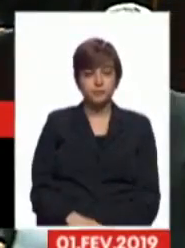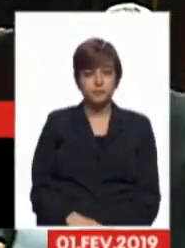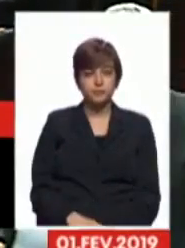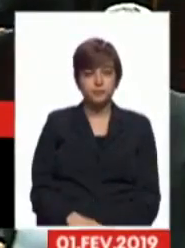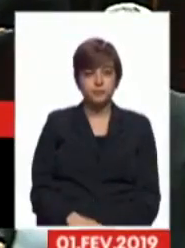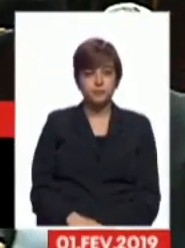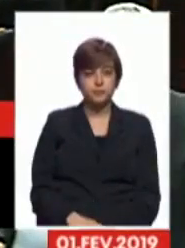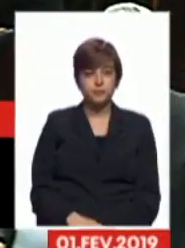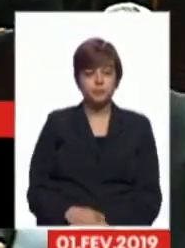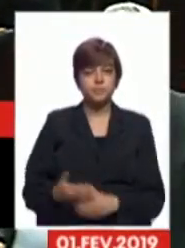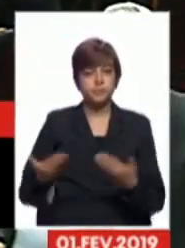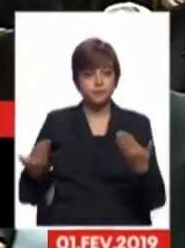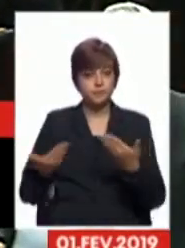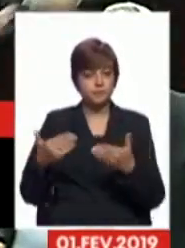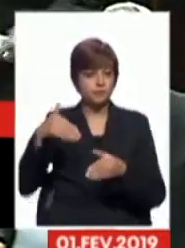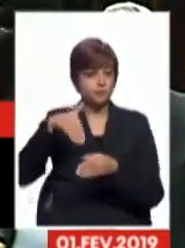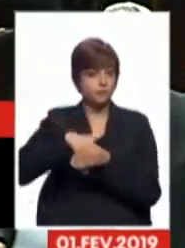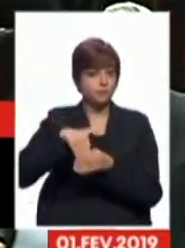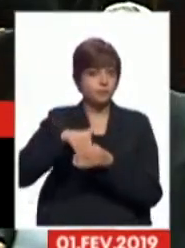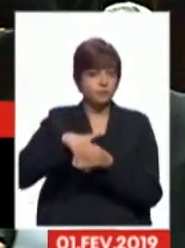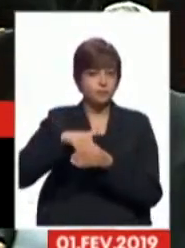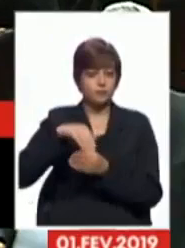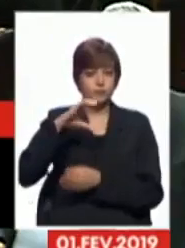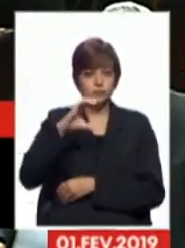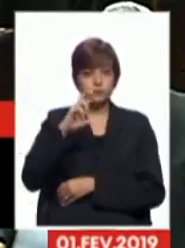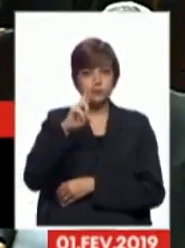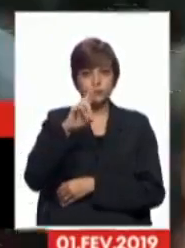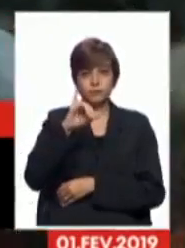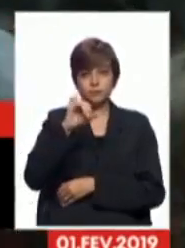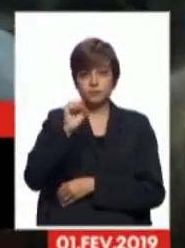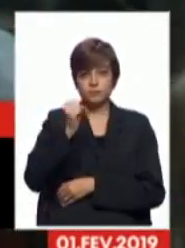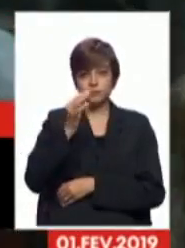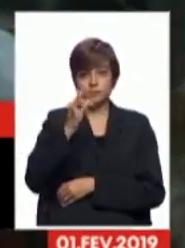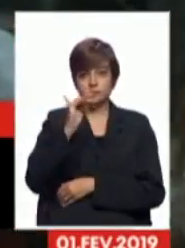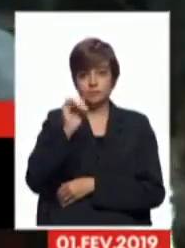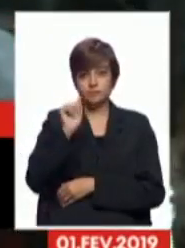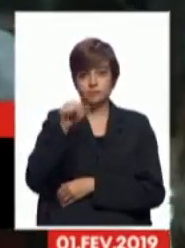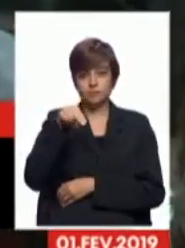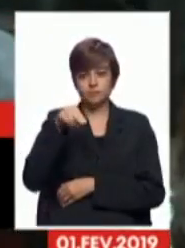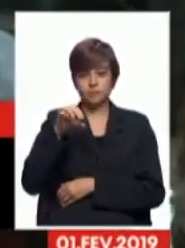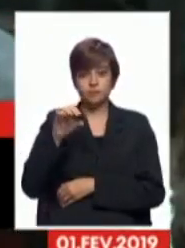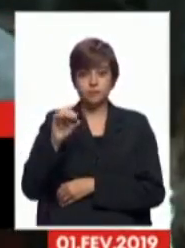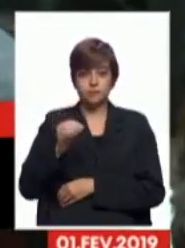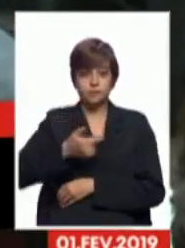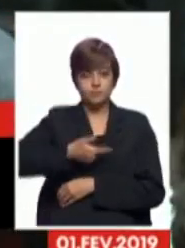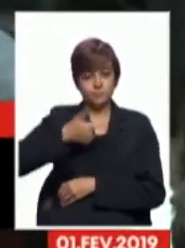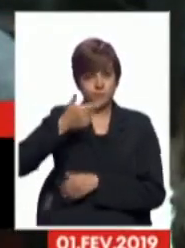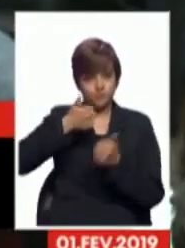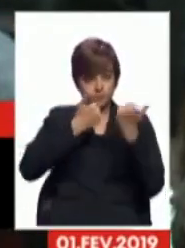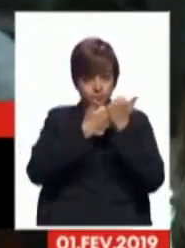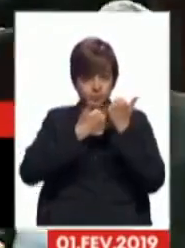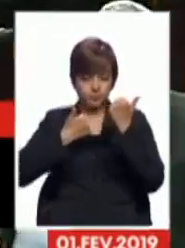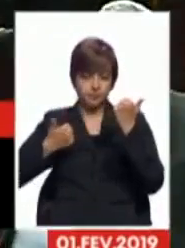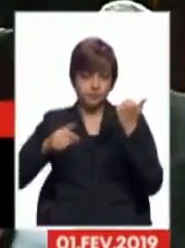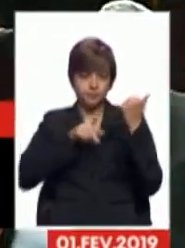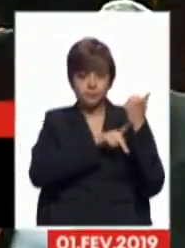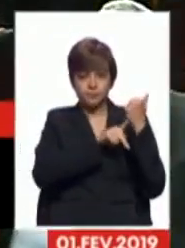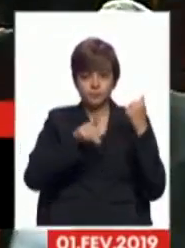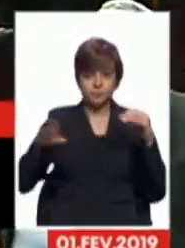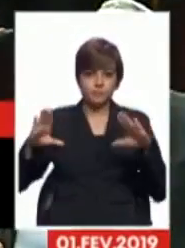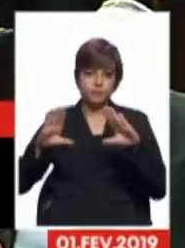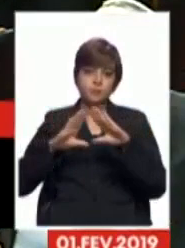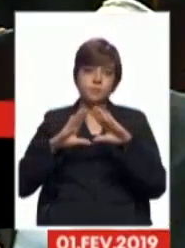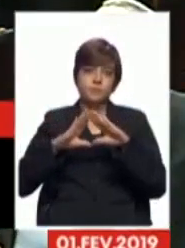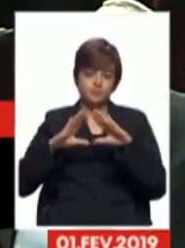Em votação agora, o nome do deputado Cristiano Silveira para o cargo de segundo vice-presidente da